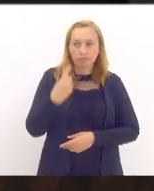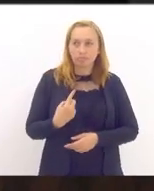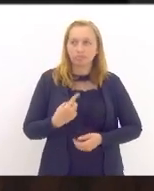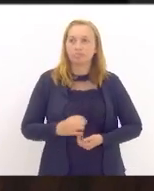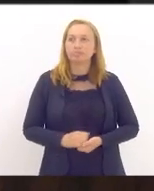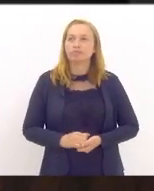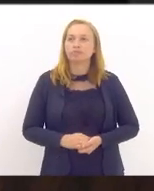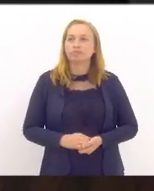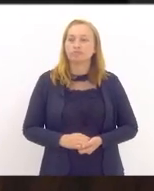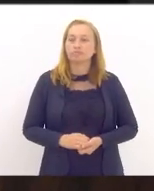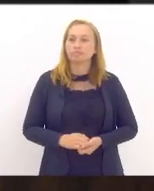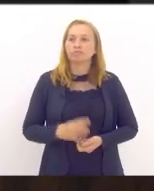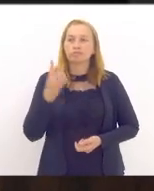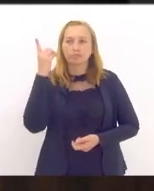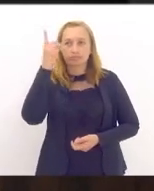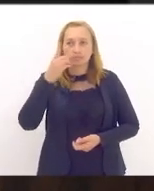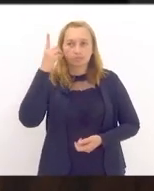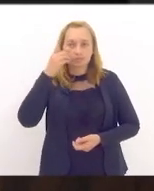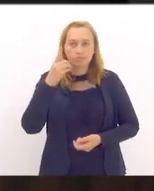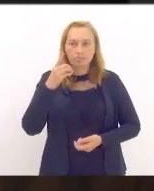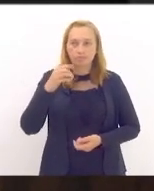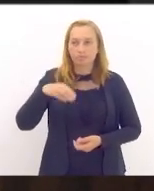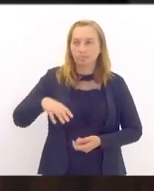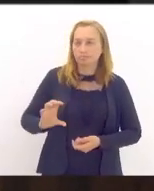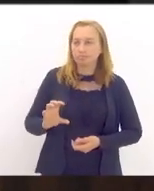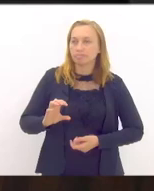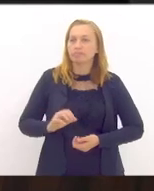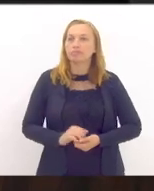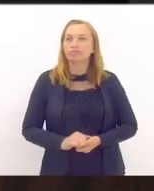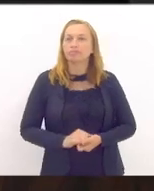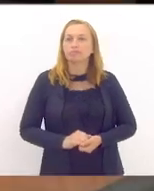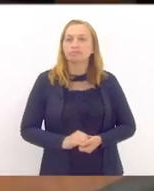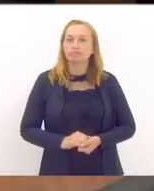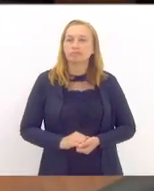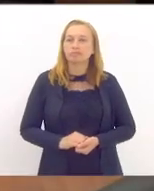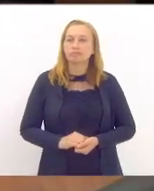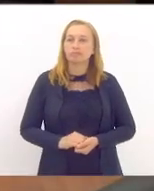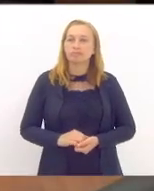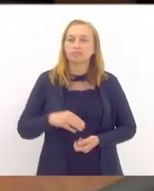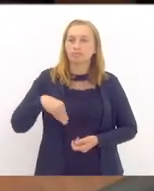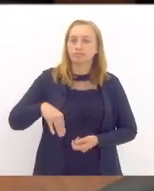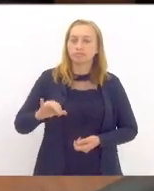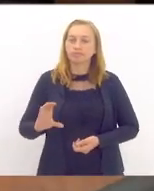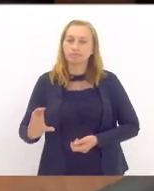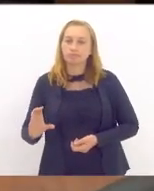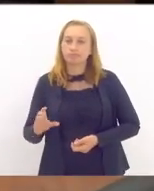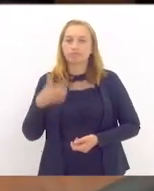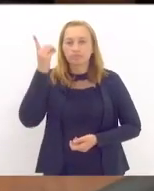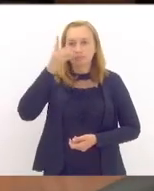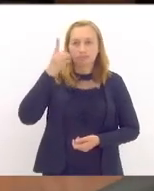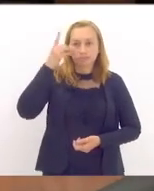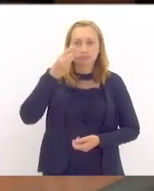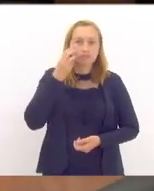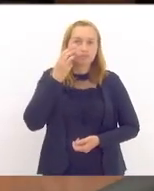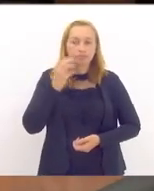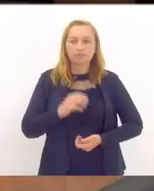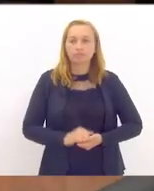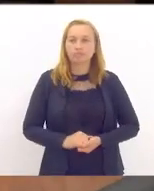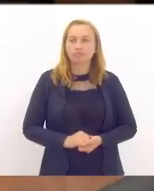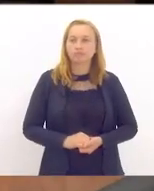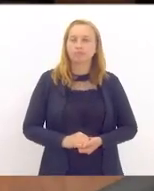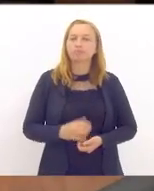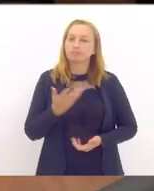deputada Dani Monte deputado Carlos Carlos Mick Deputado valdé Carneiro